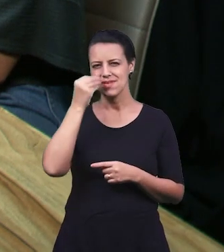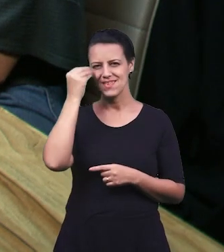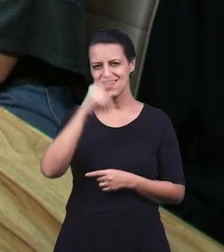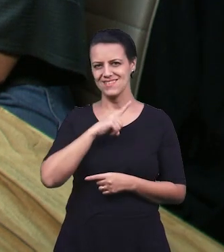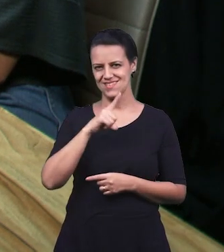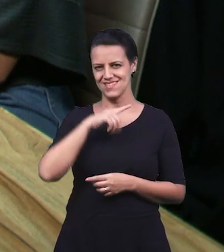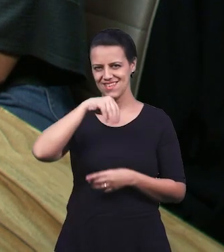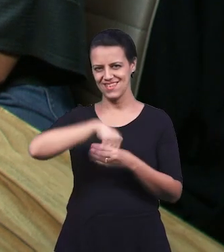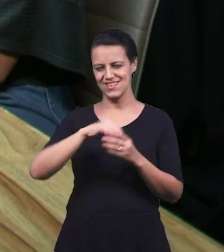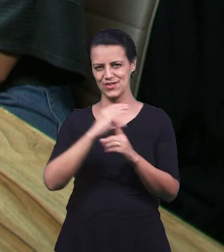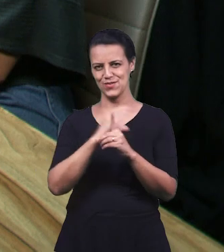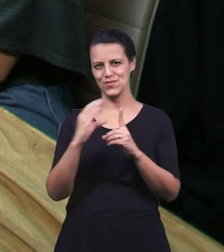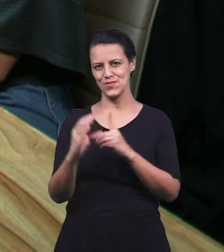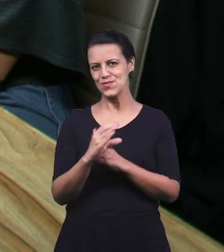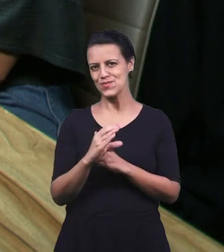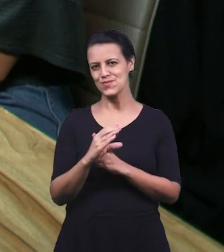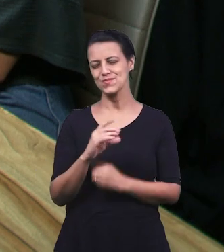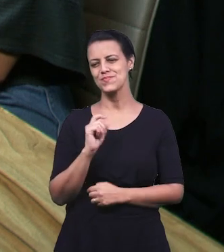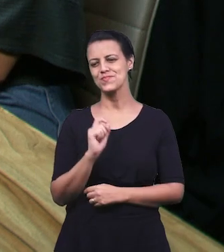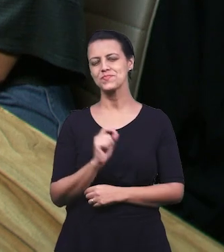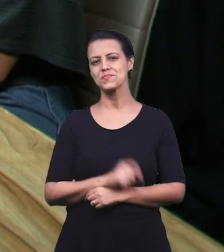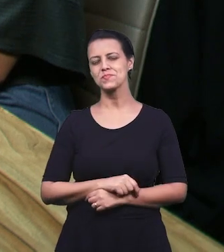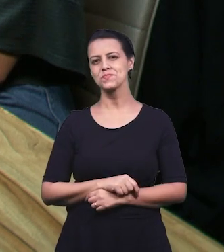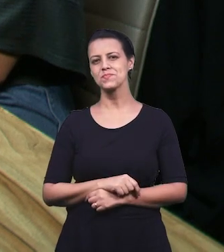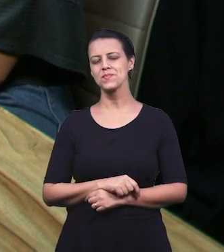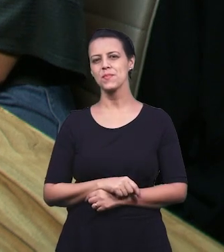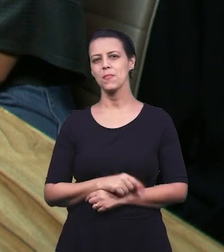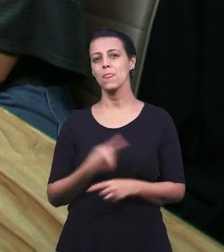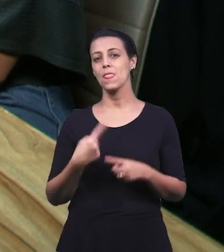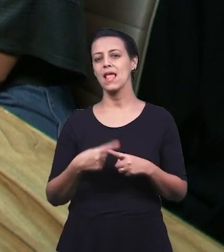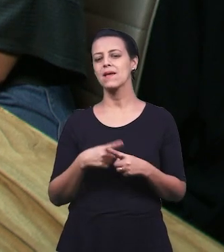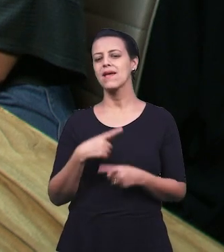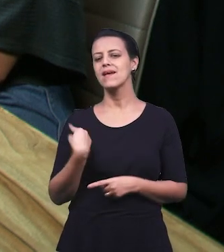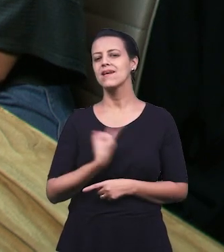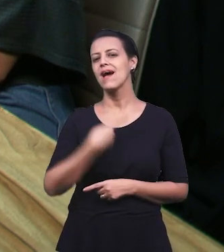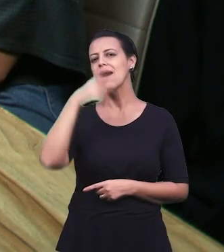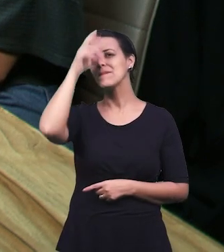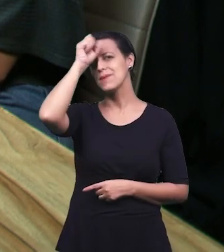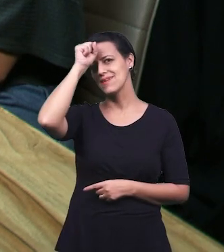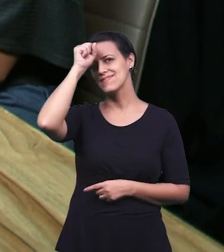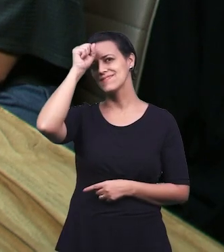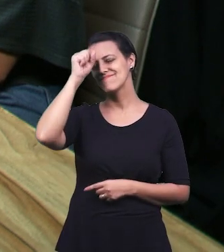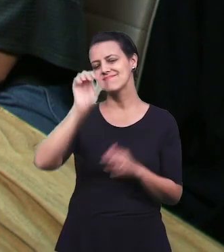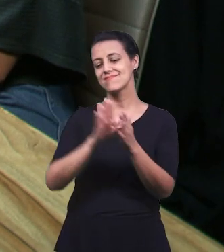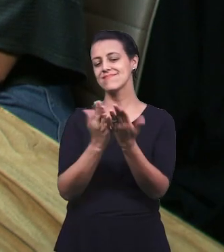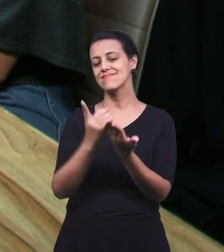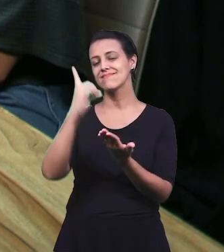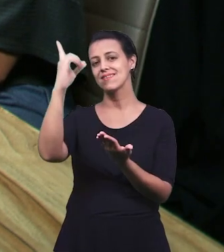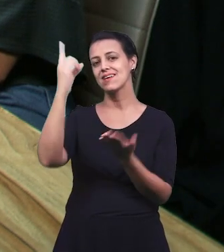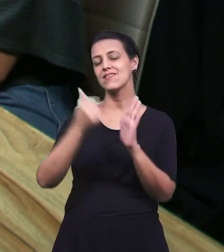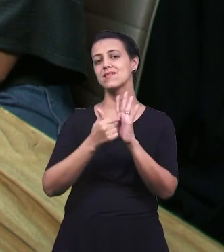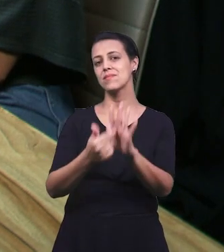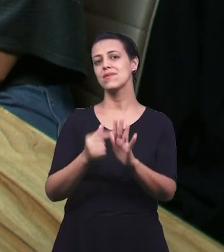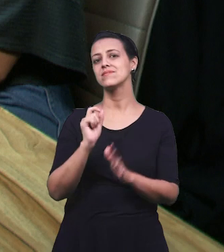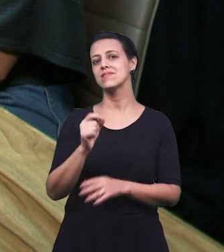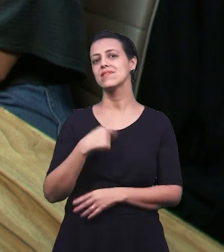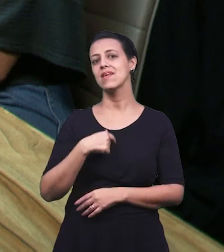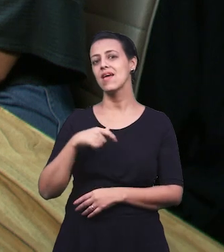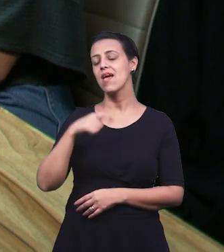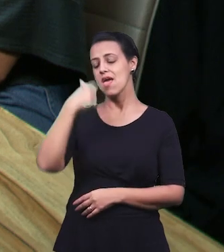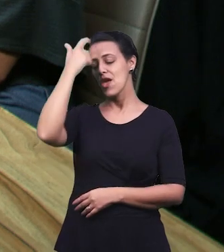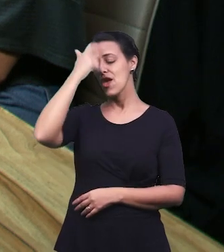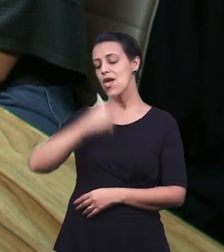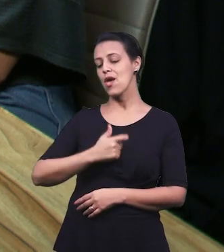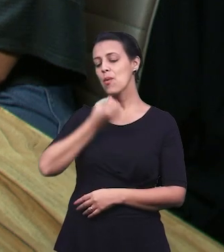traduzindo é saber diferenciar, porque a gente aprende a ouvir. E a palavra fala assim, pastor, eu sou o bom pastor e as